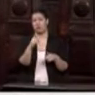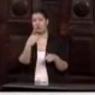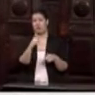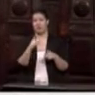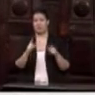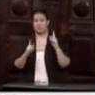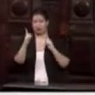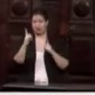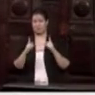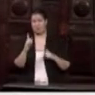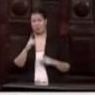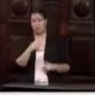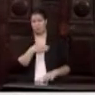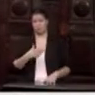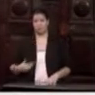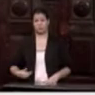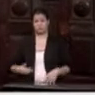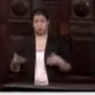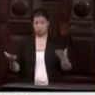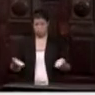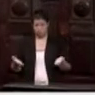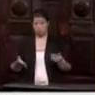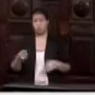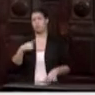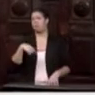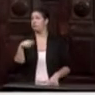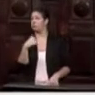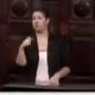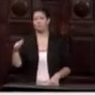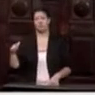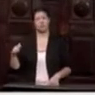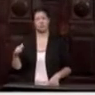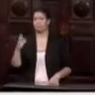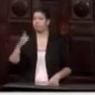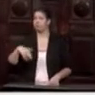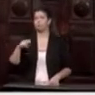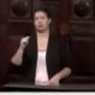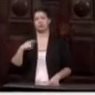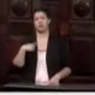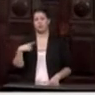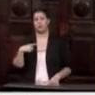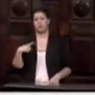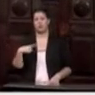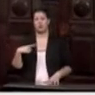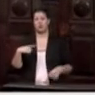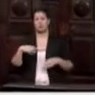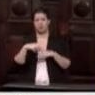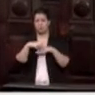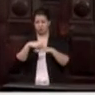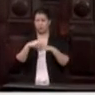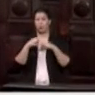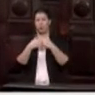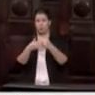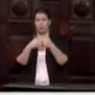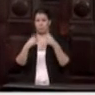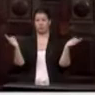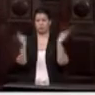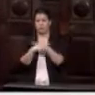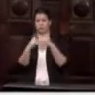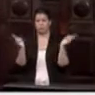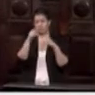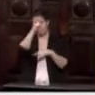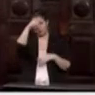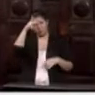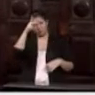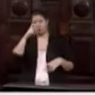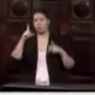pública. Hoje, nós não temos ainda e nunca tivemos o sistema de ônibus intermunicipal no Estado do Rio de Janeiro